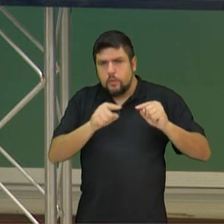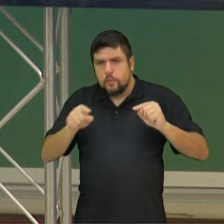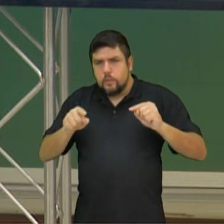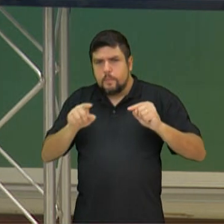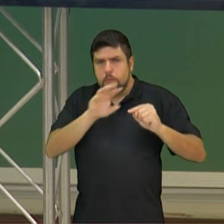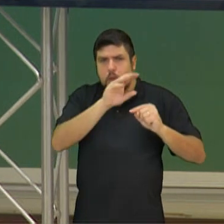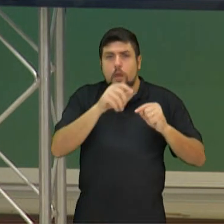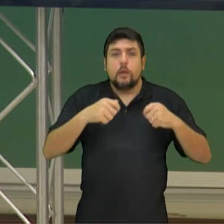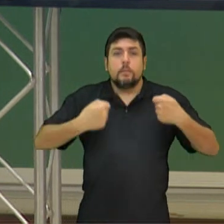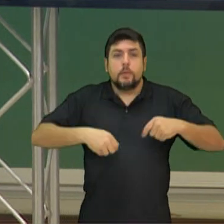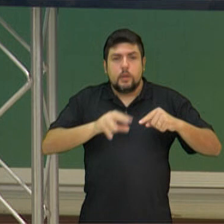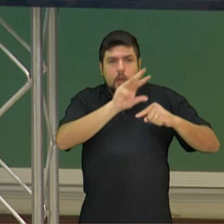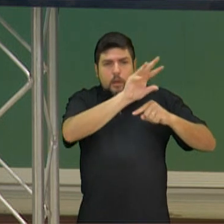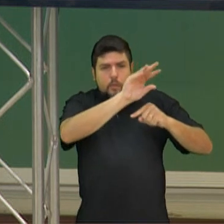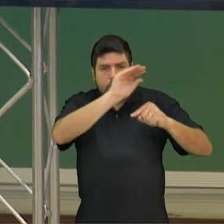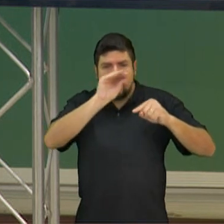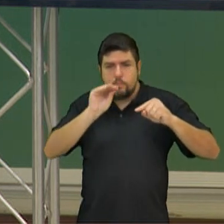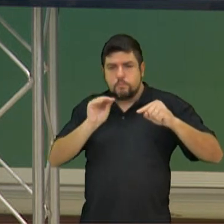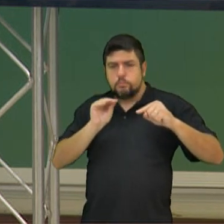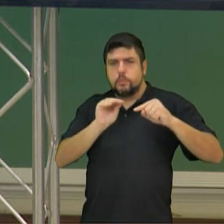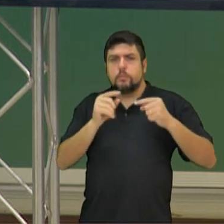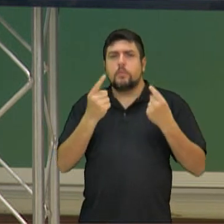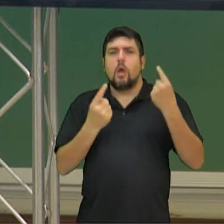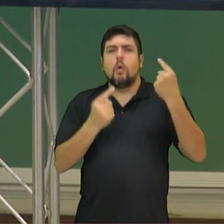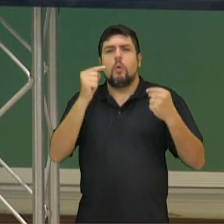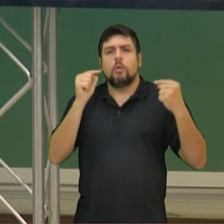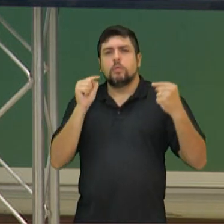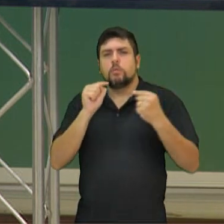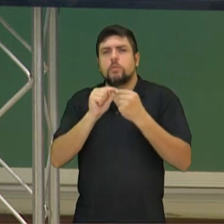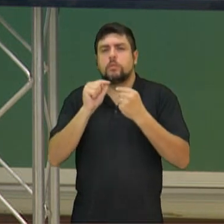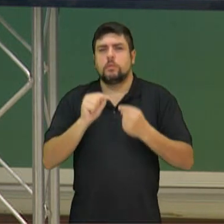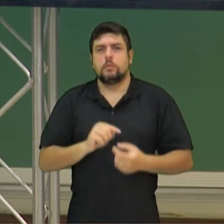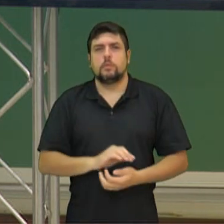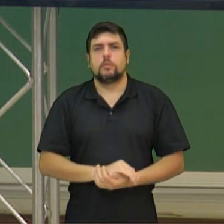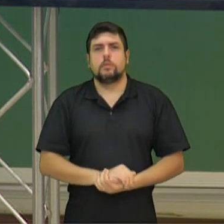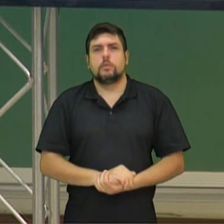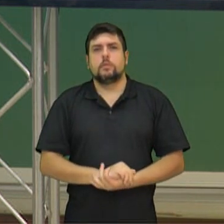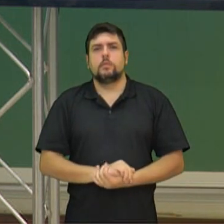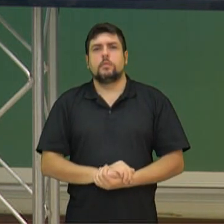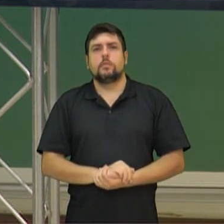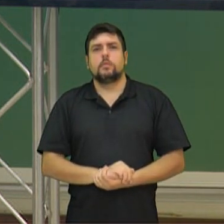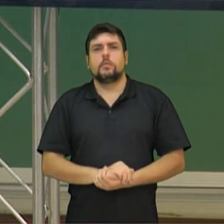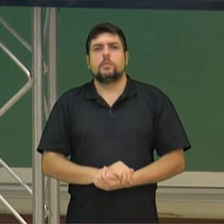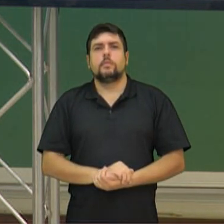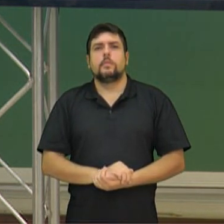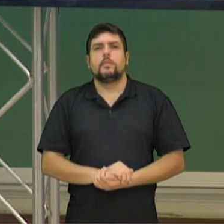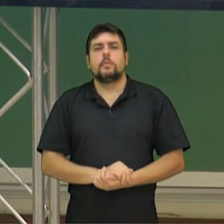positive, yourself, get through, control and times.